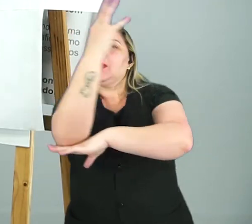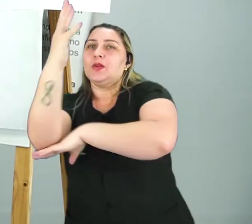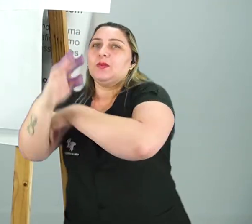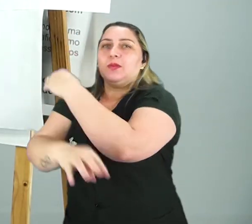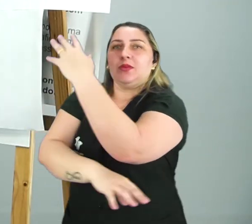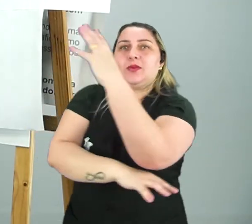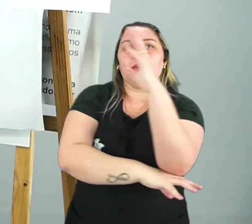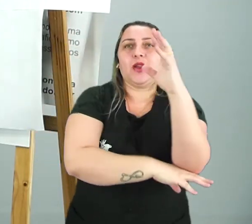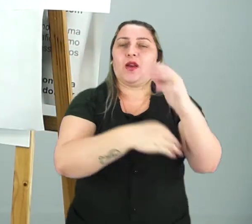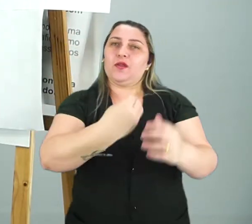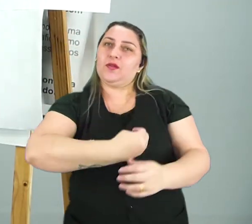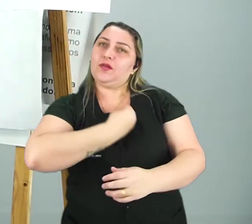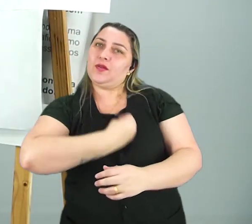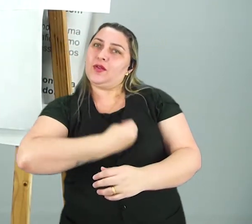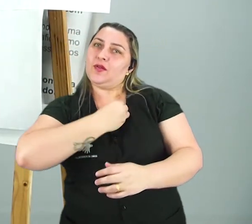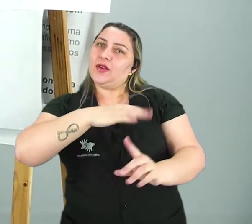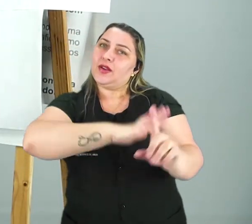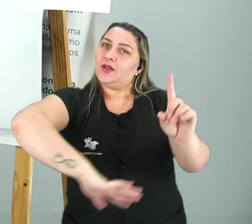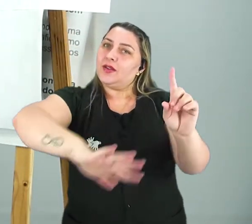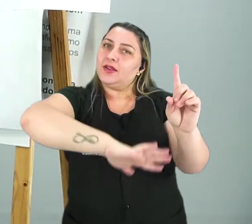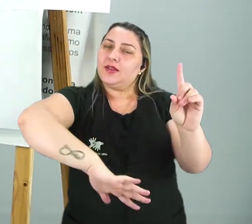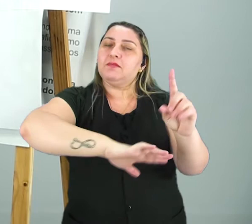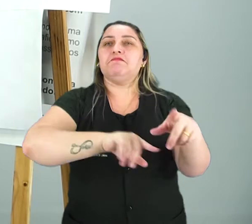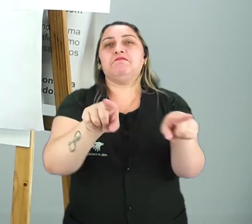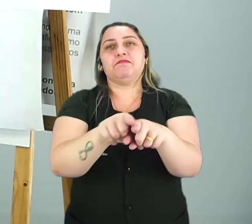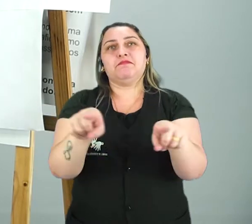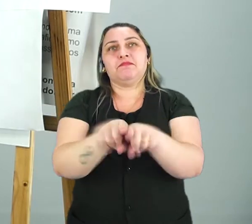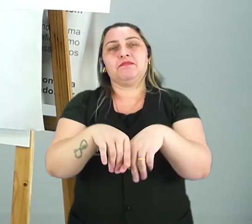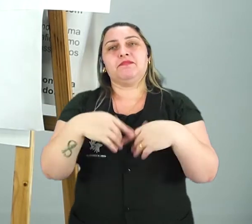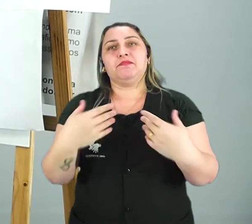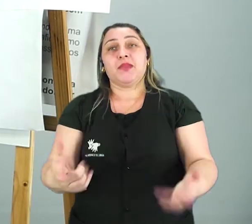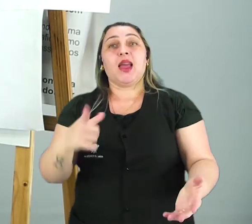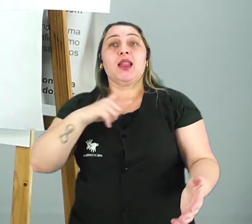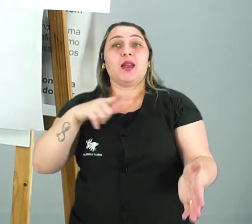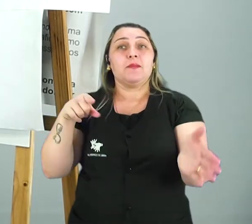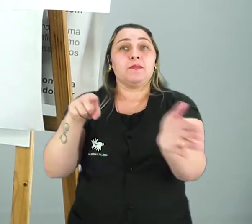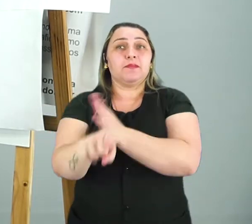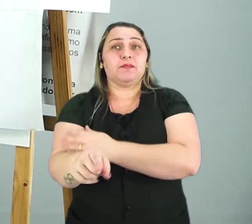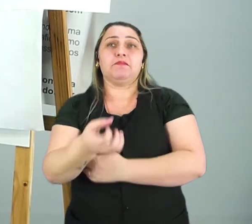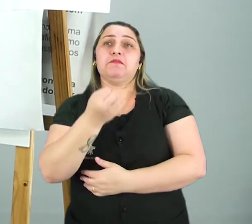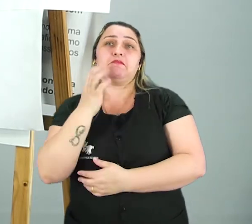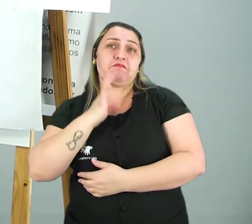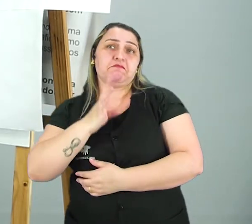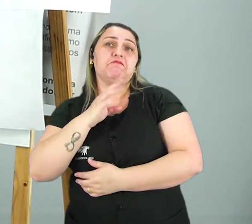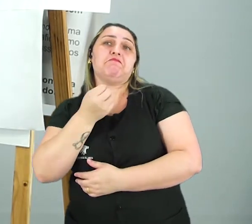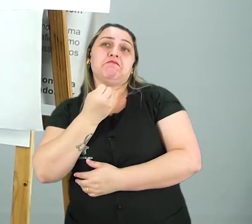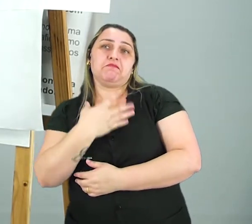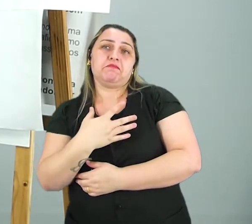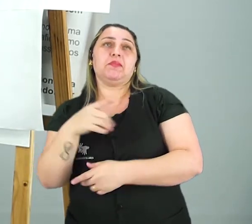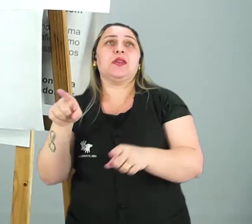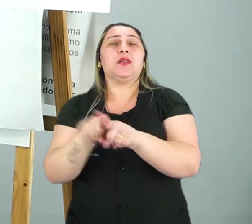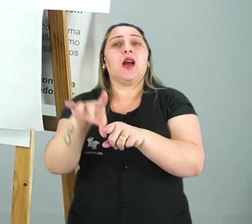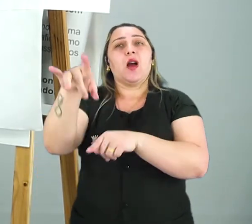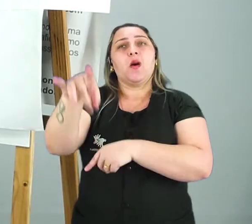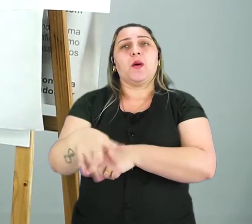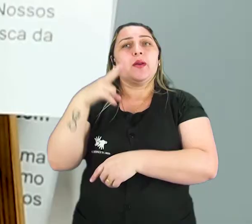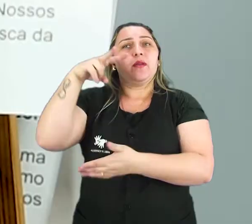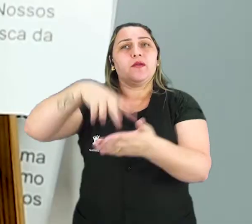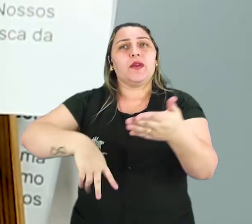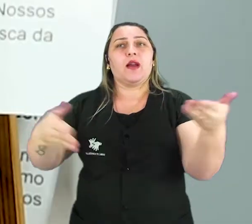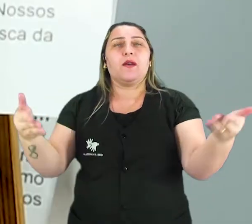ambiente, convivência em si social. É isso? Tem outra pergunta que eu achei bem interessante nessa entrevista, que é a última que a gente vai ver